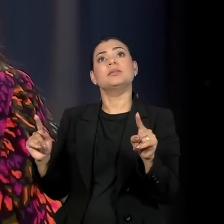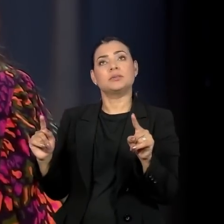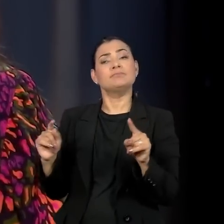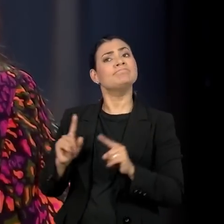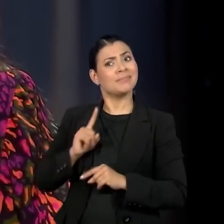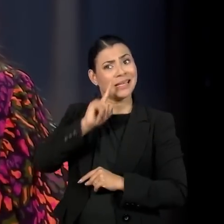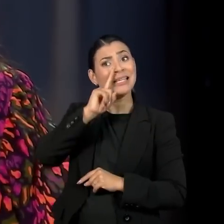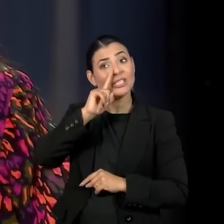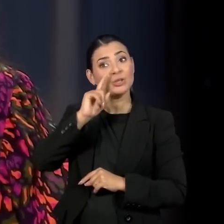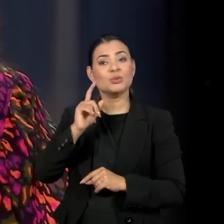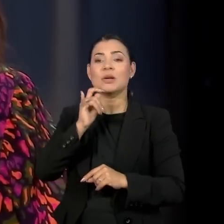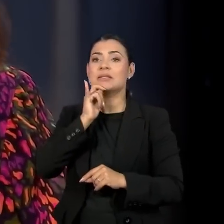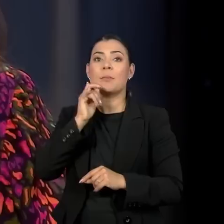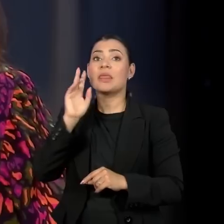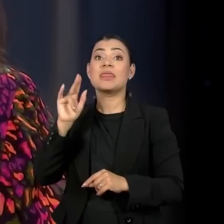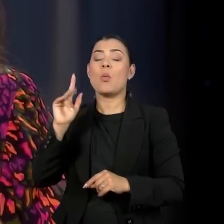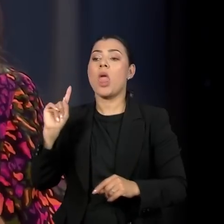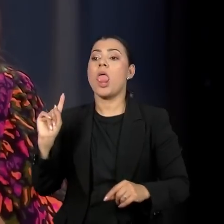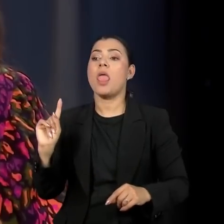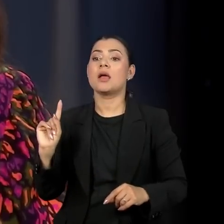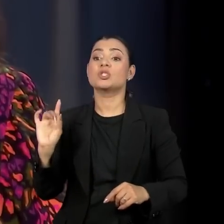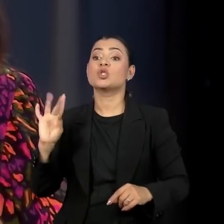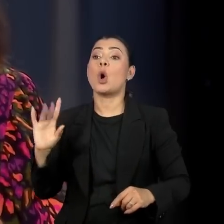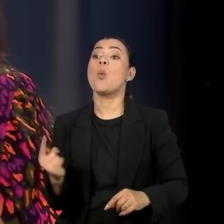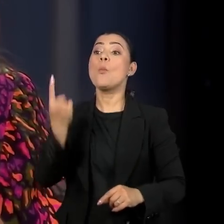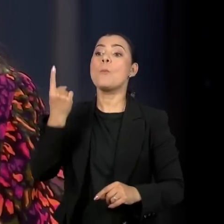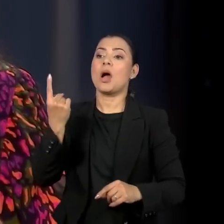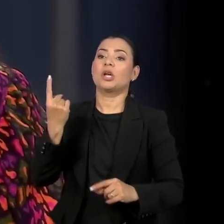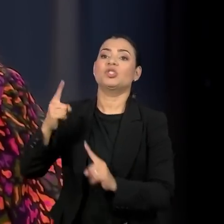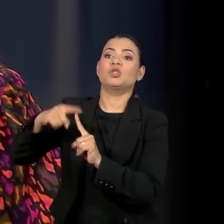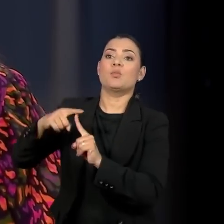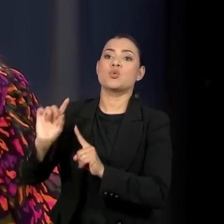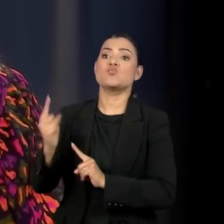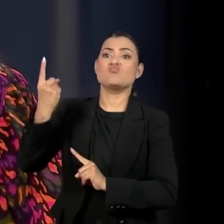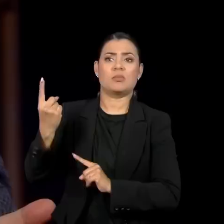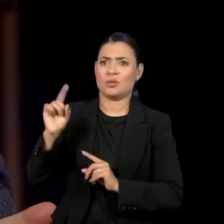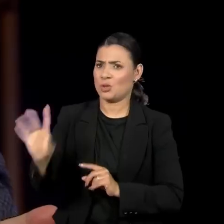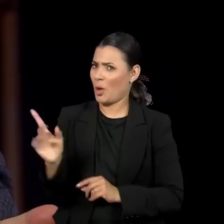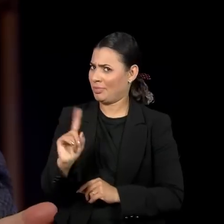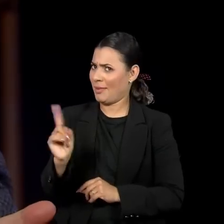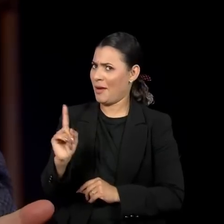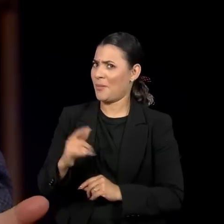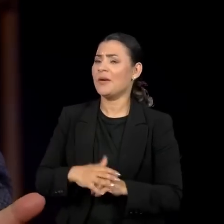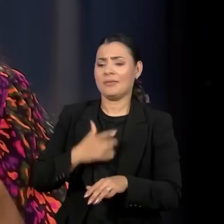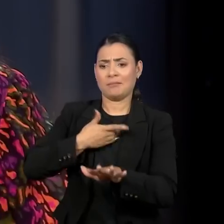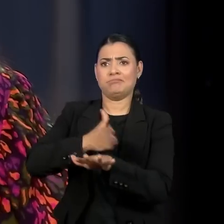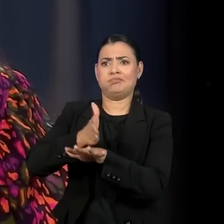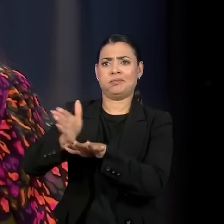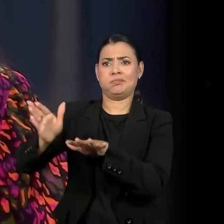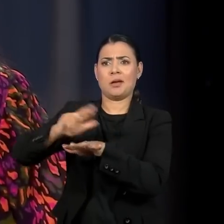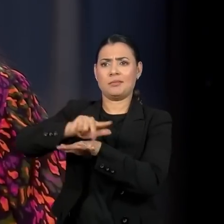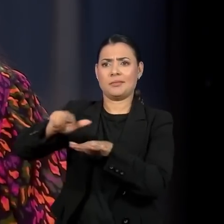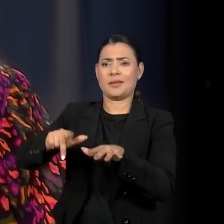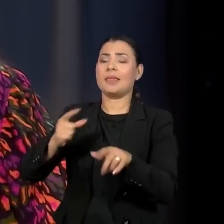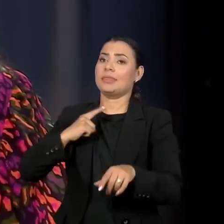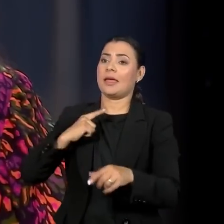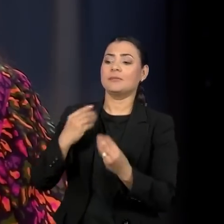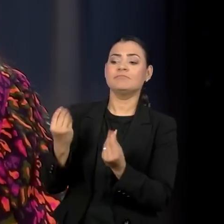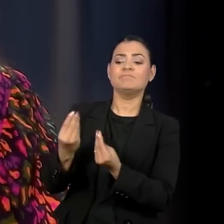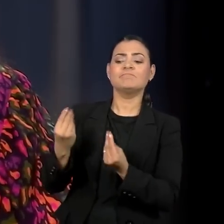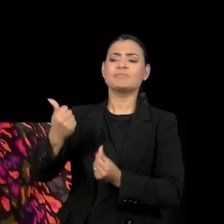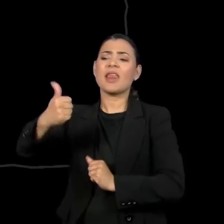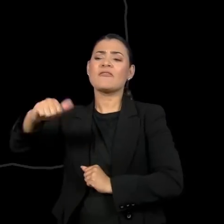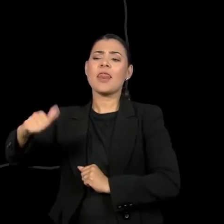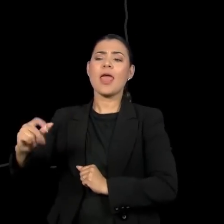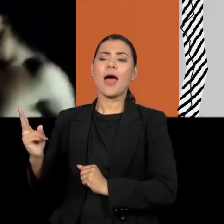Eu diria que ela não é mais uma unanimidade, ela não é mais o único caminho. Ela está sendo questionada, Ela está sendo né? questionada. De uma maneira aberta, assim.